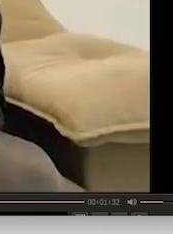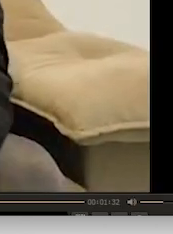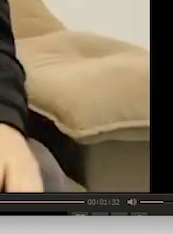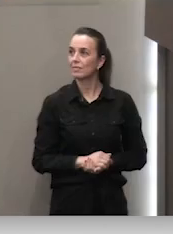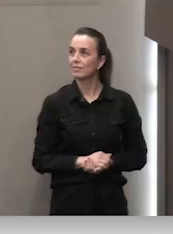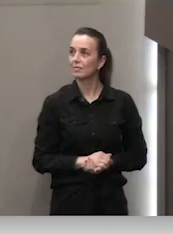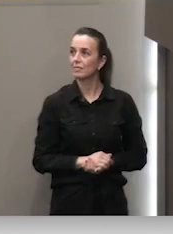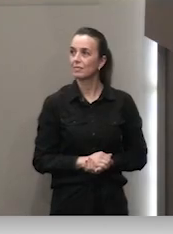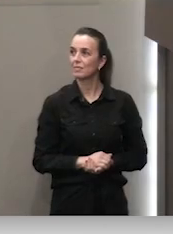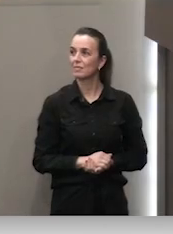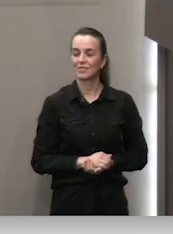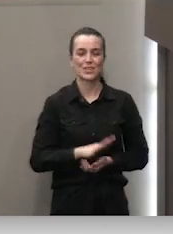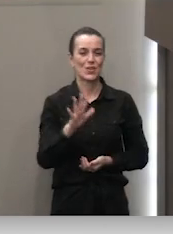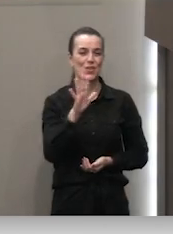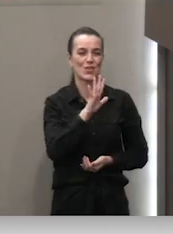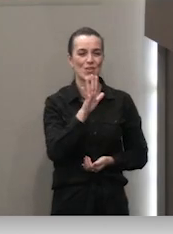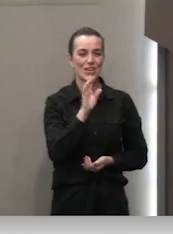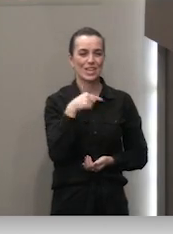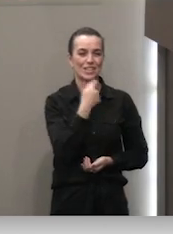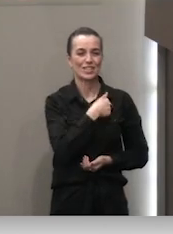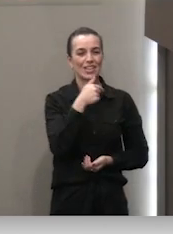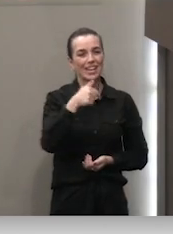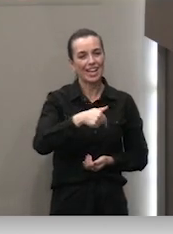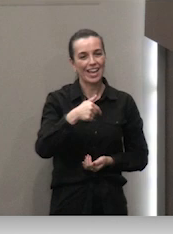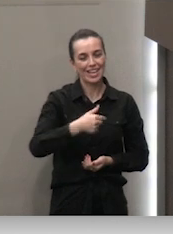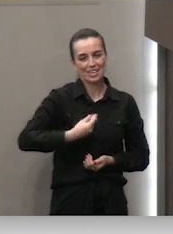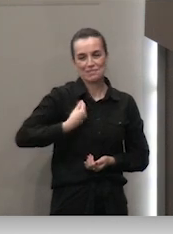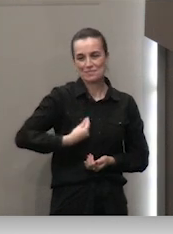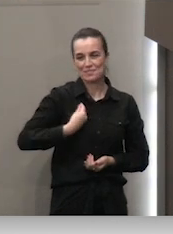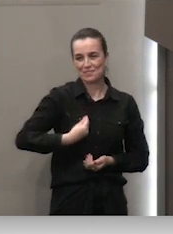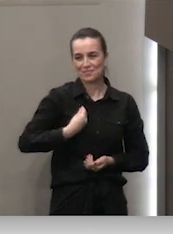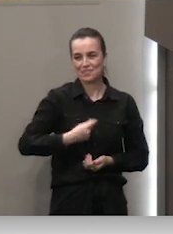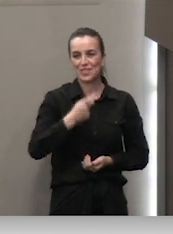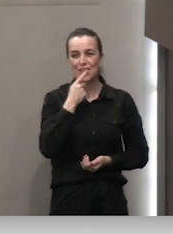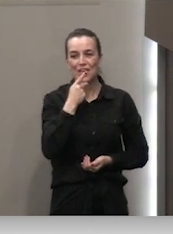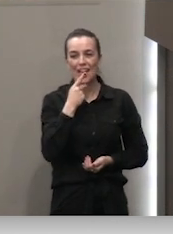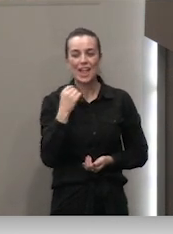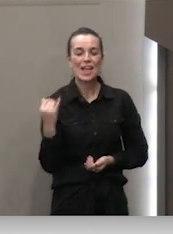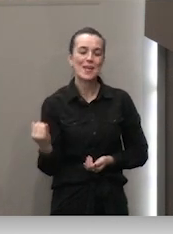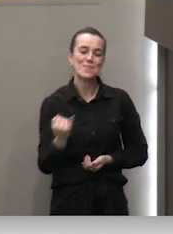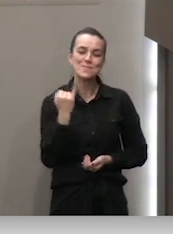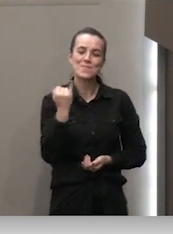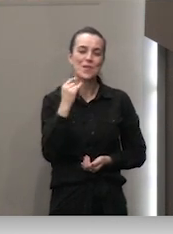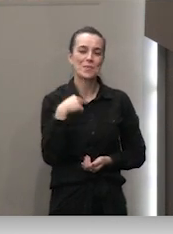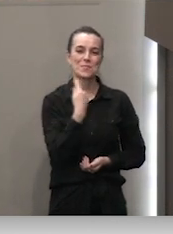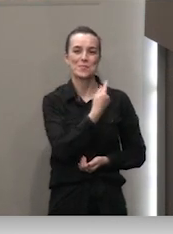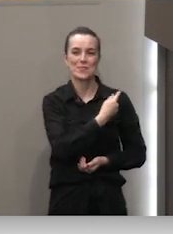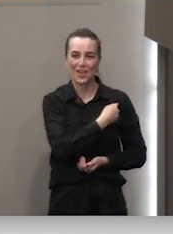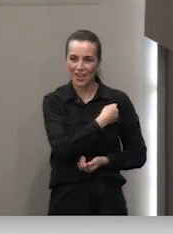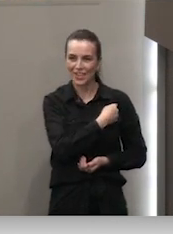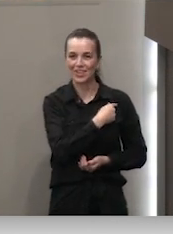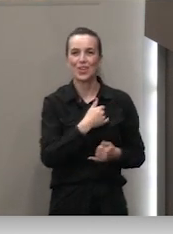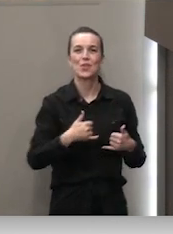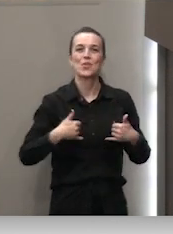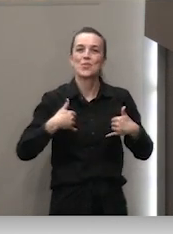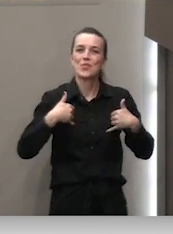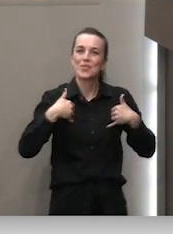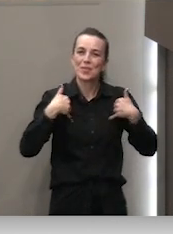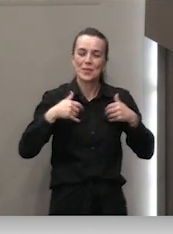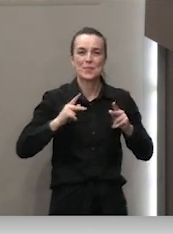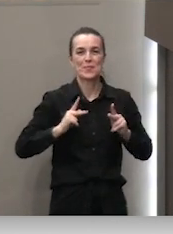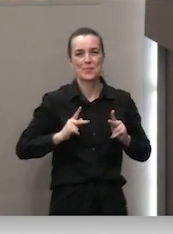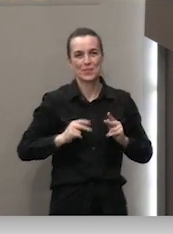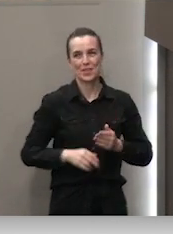Oi, amor, estamos aqui para te dizer o quanto você é importante para nós, o quanto nos orgulhamos da pessoa que você